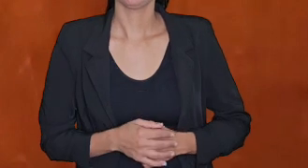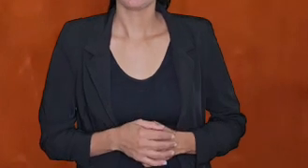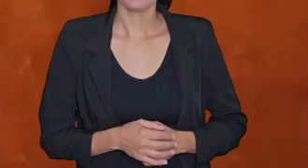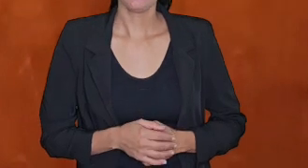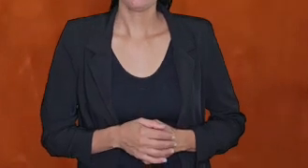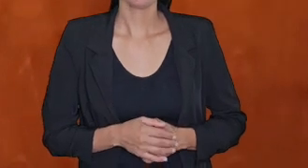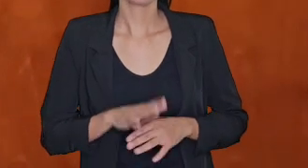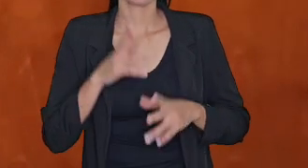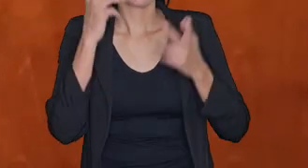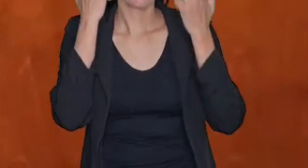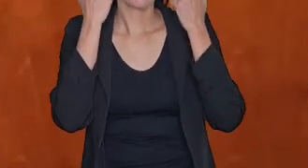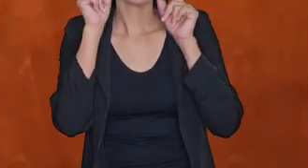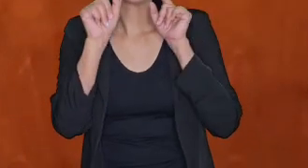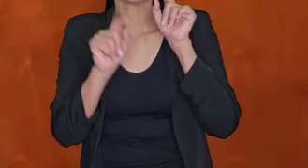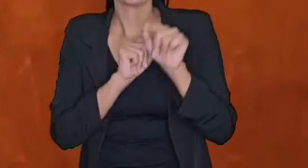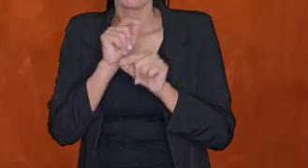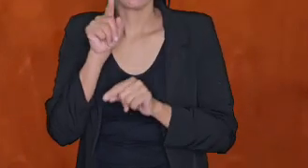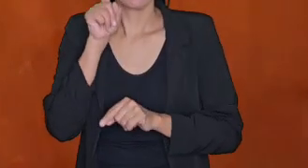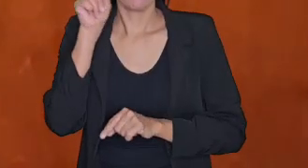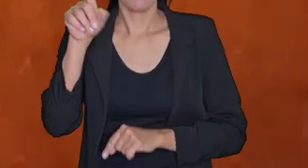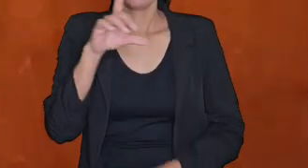comum mesmo.